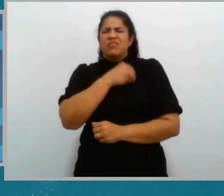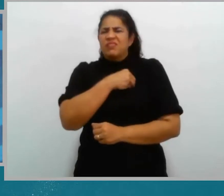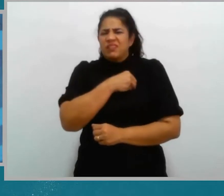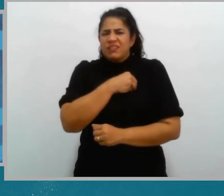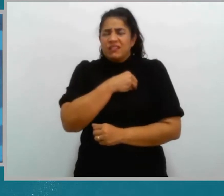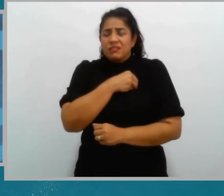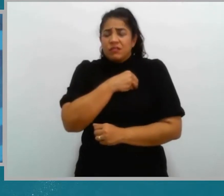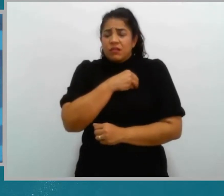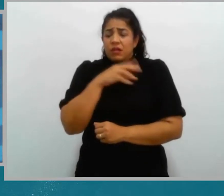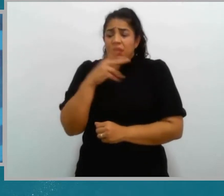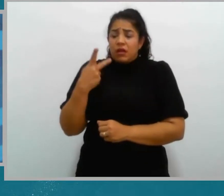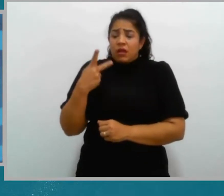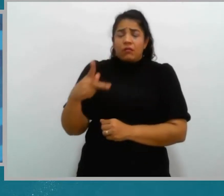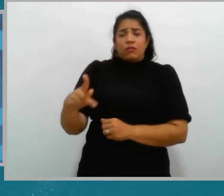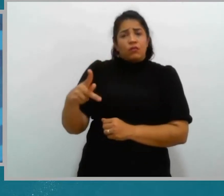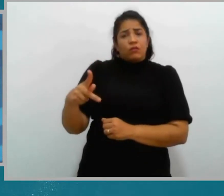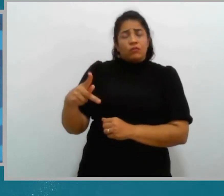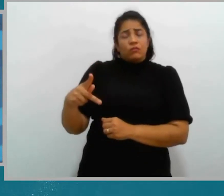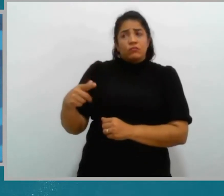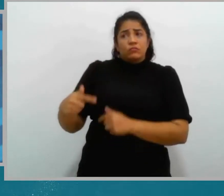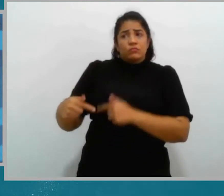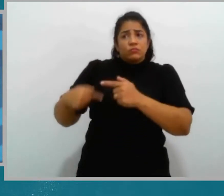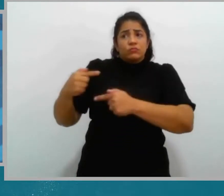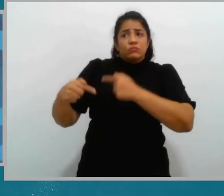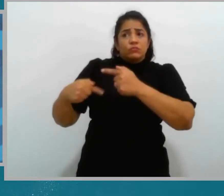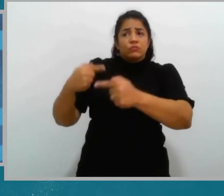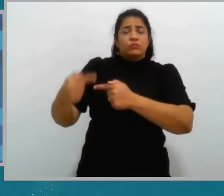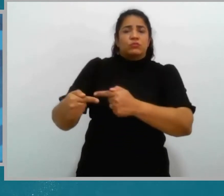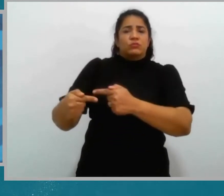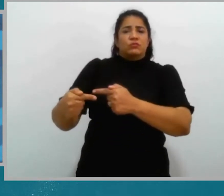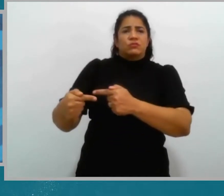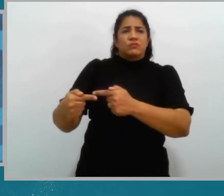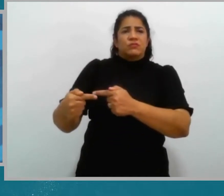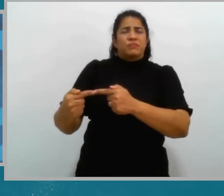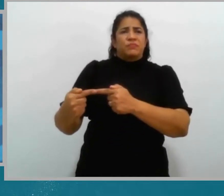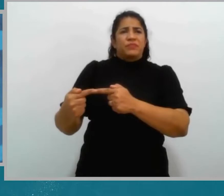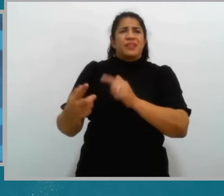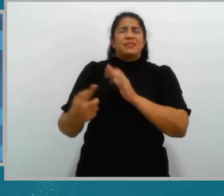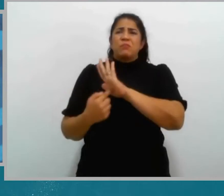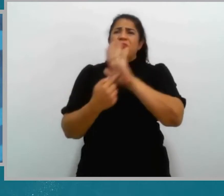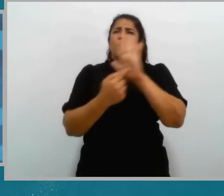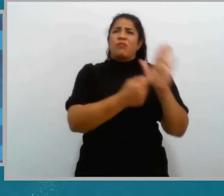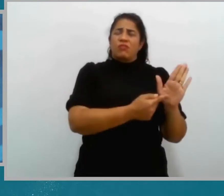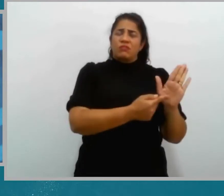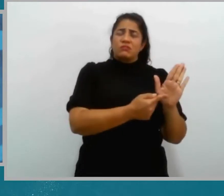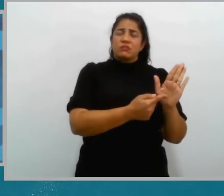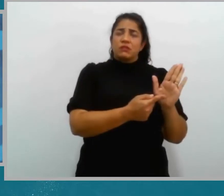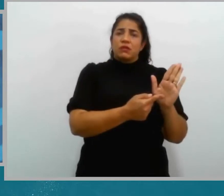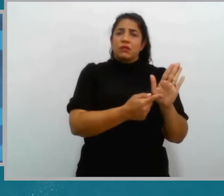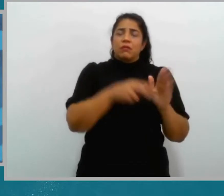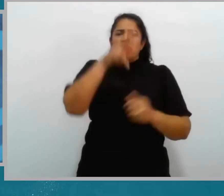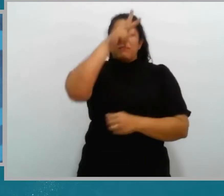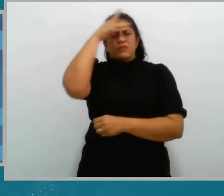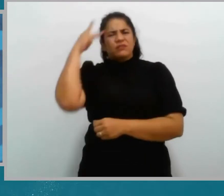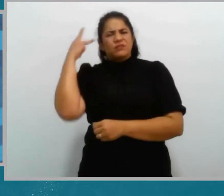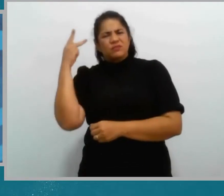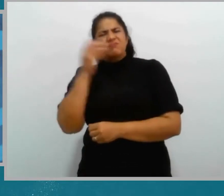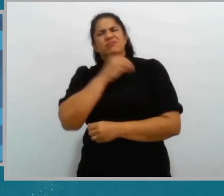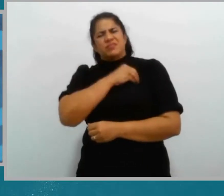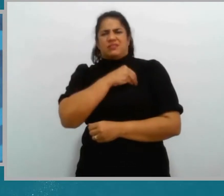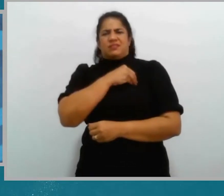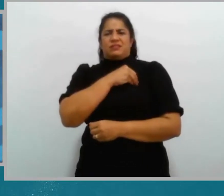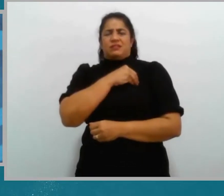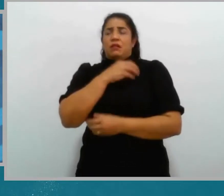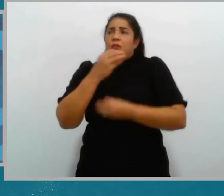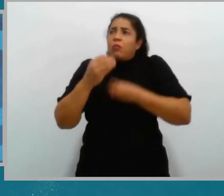genealogia tem menção de pecadores. Então, como poderia ele